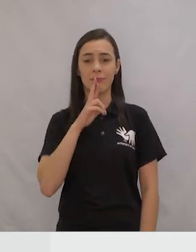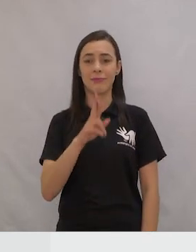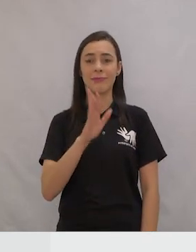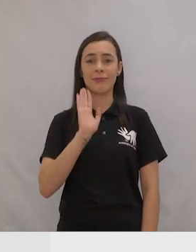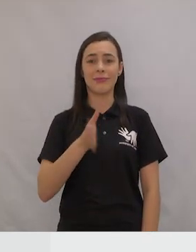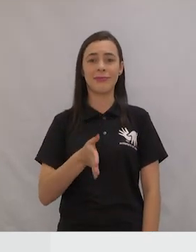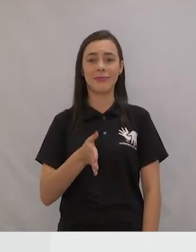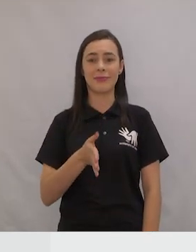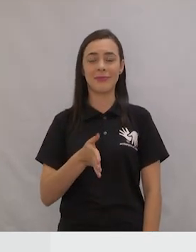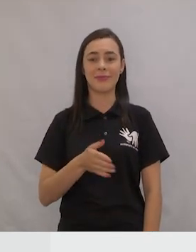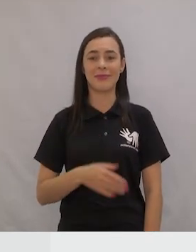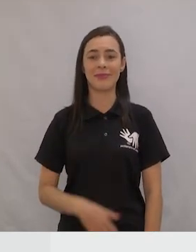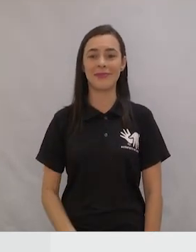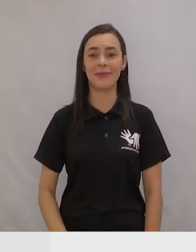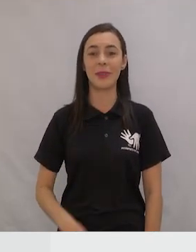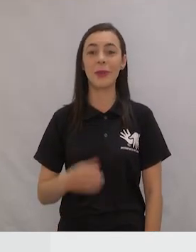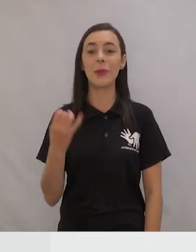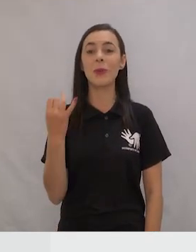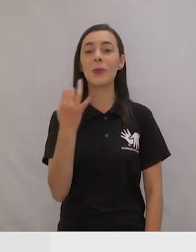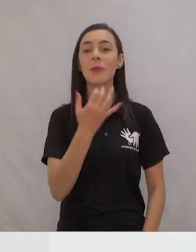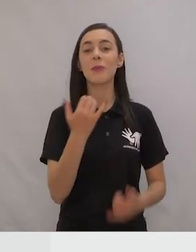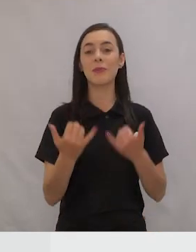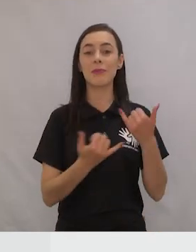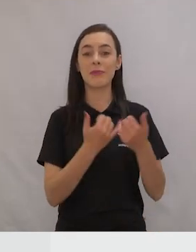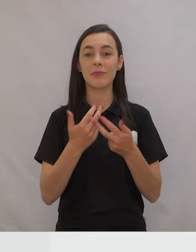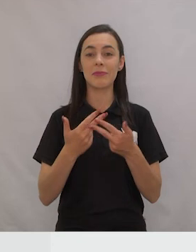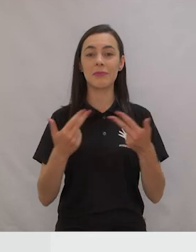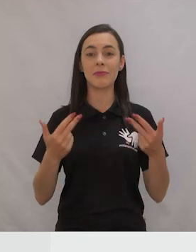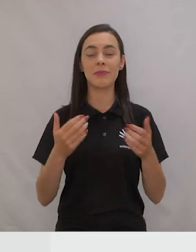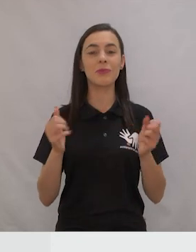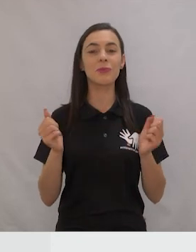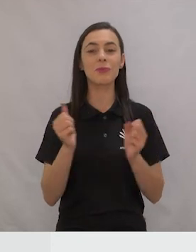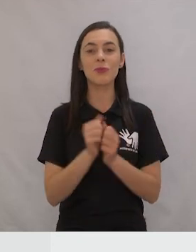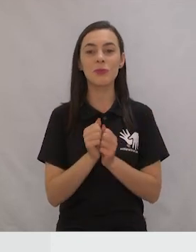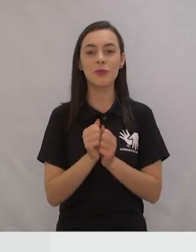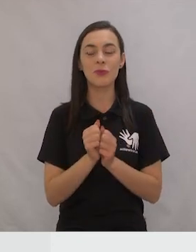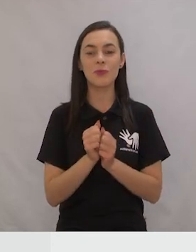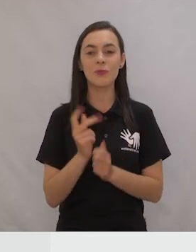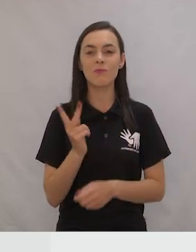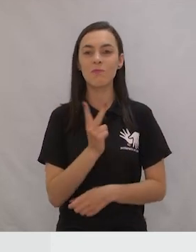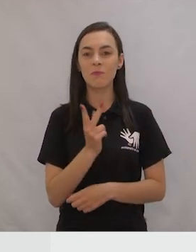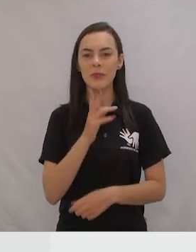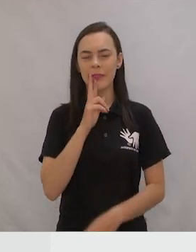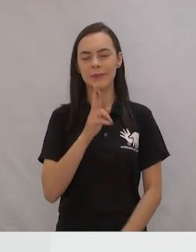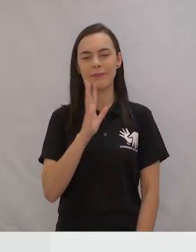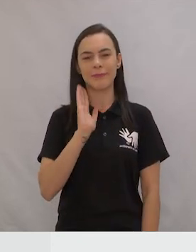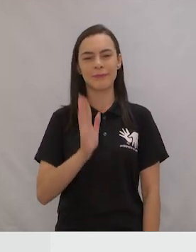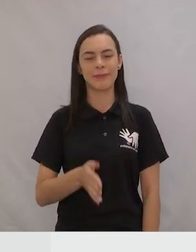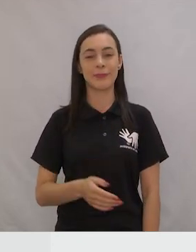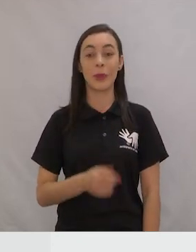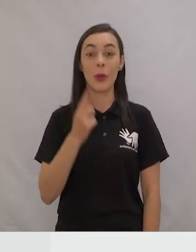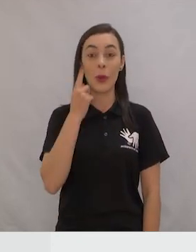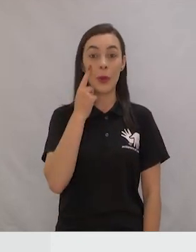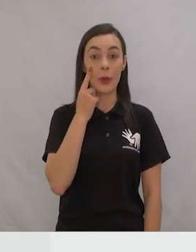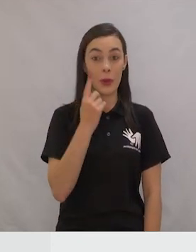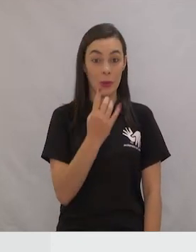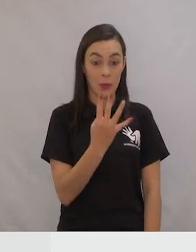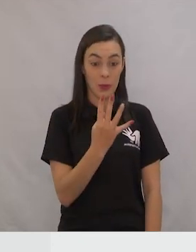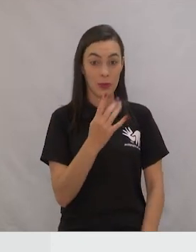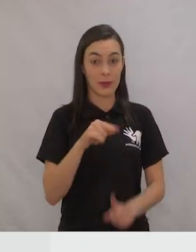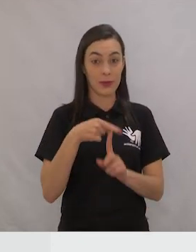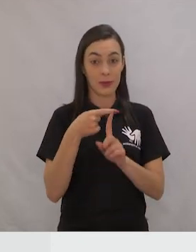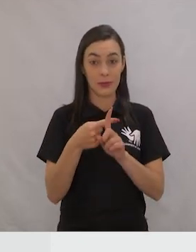apertei, já respondi. Quantos brinquedos eles têm juntos? Já até respondi. 4